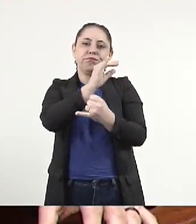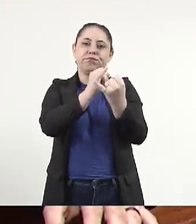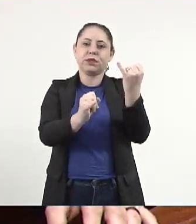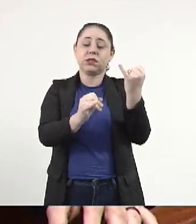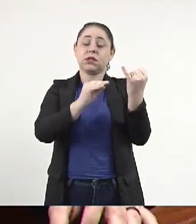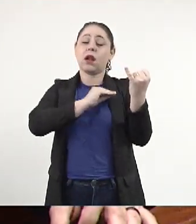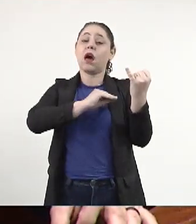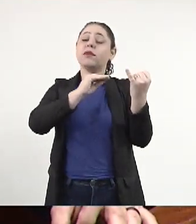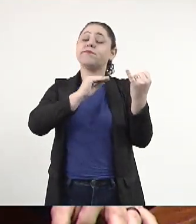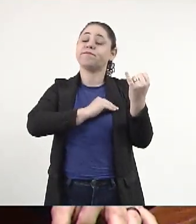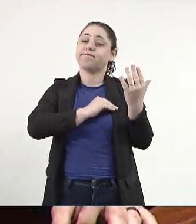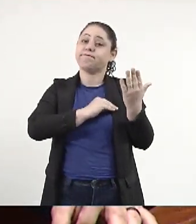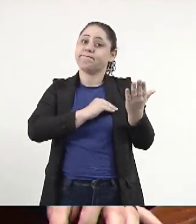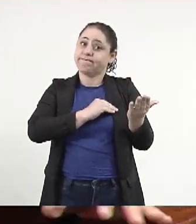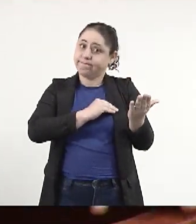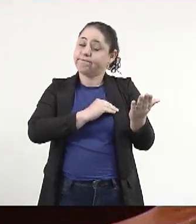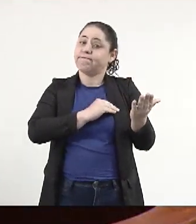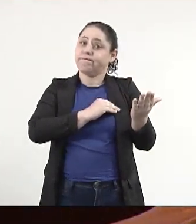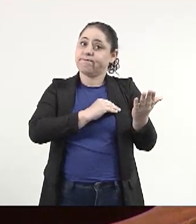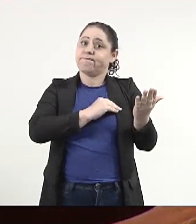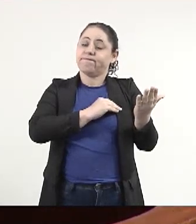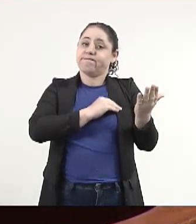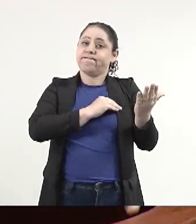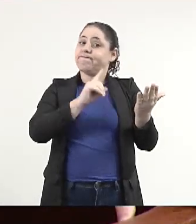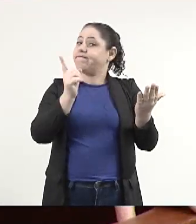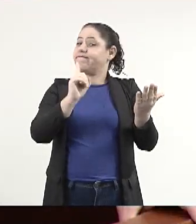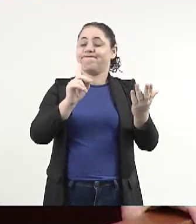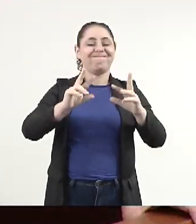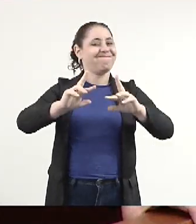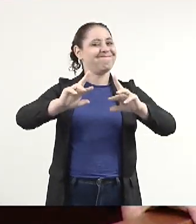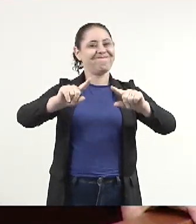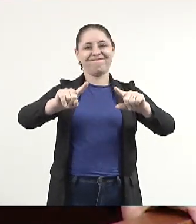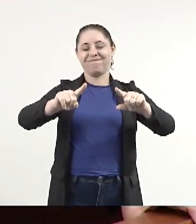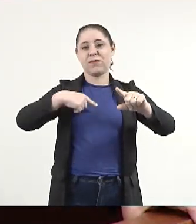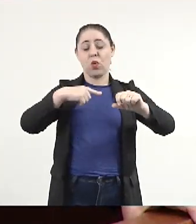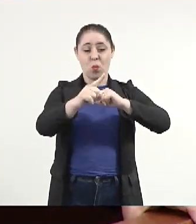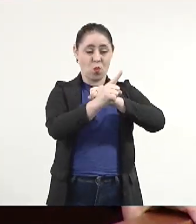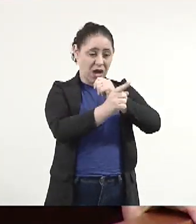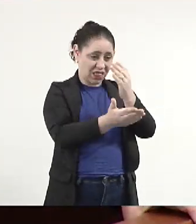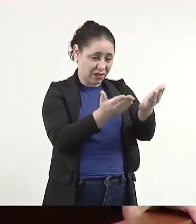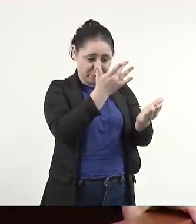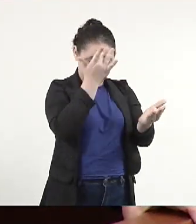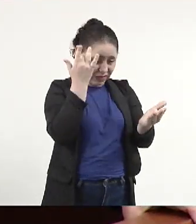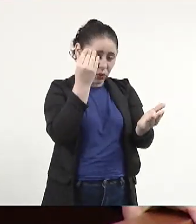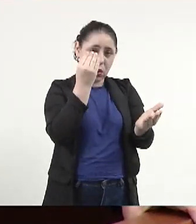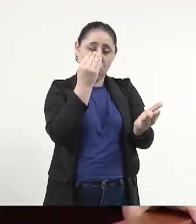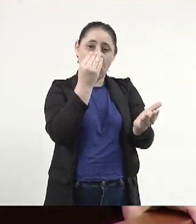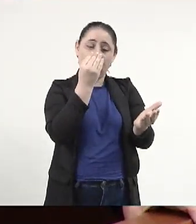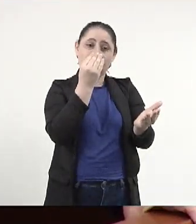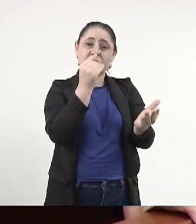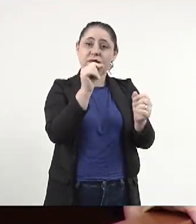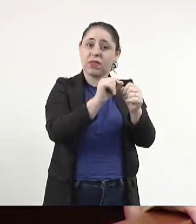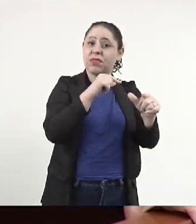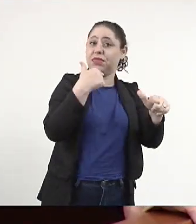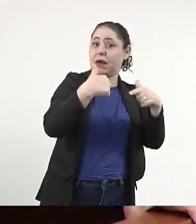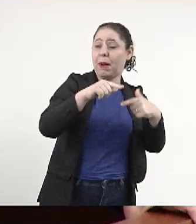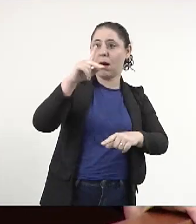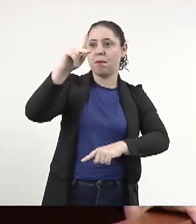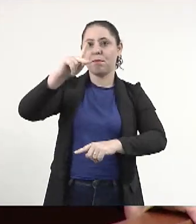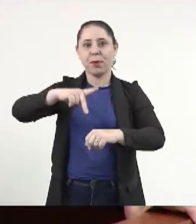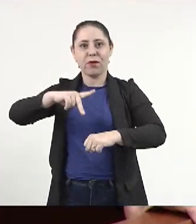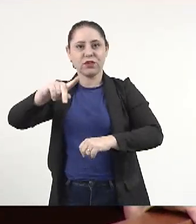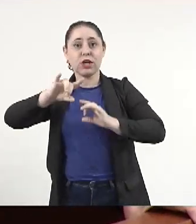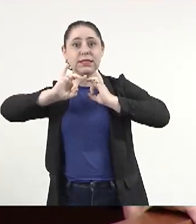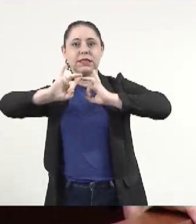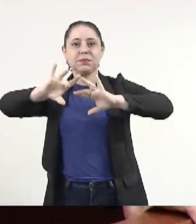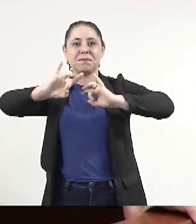do salário, né? Então, não é a mesma coisa um atendente fazer um trabalho do